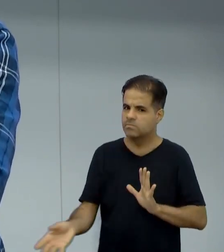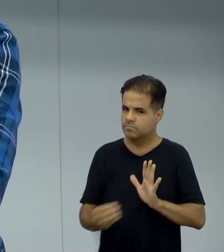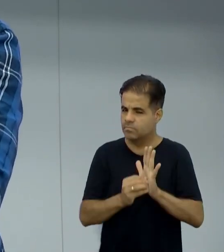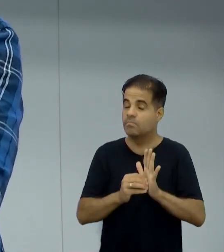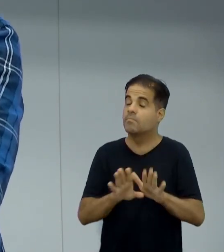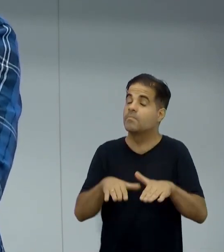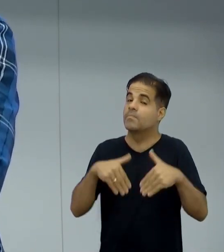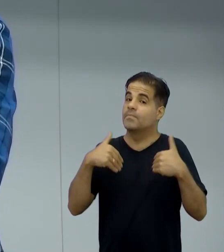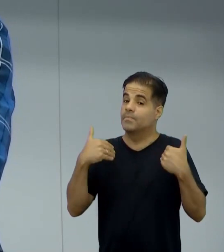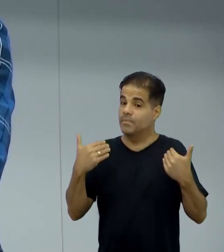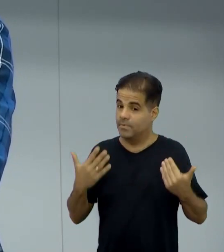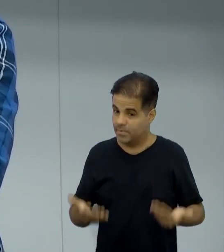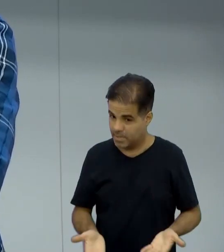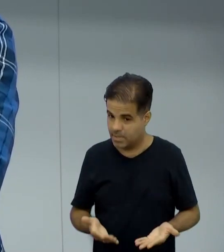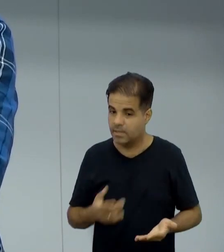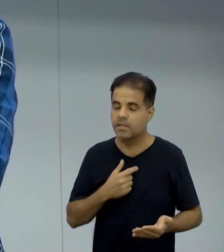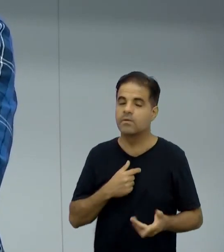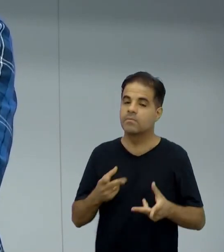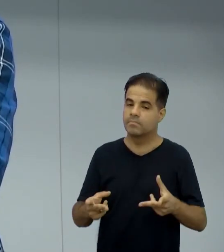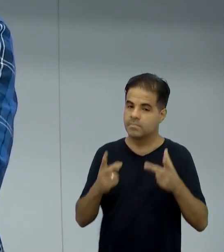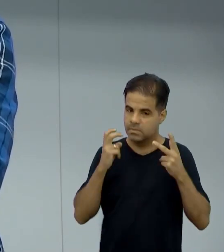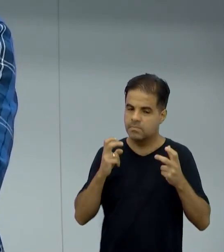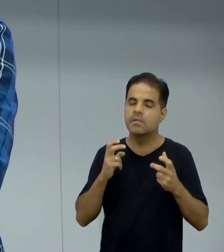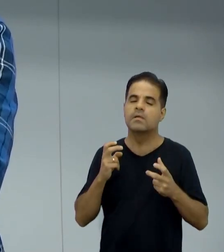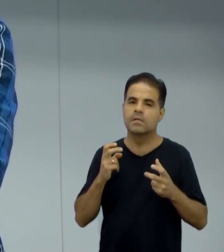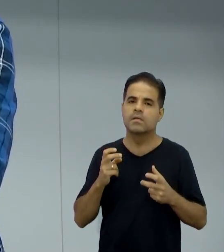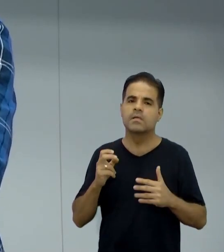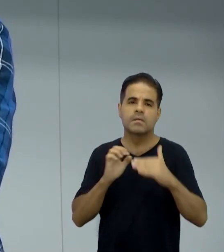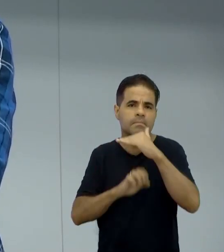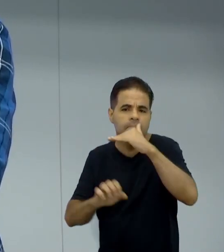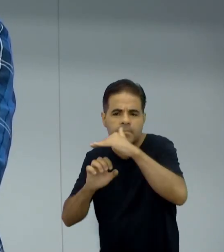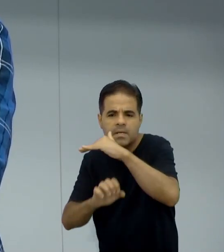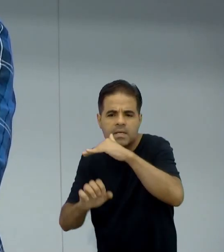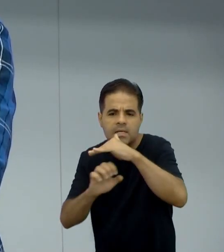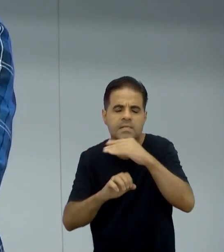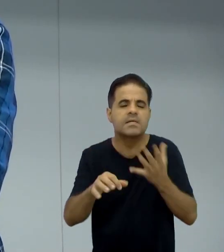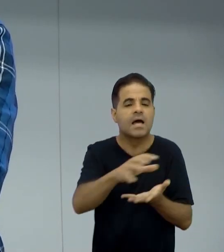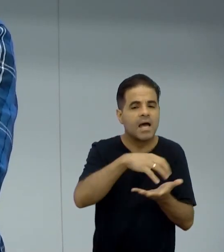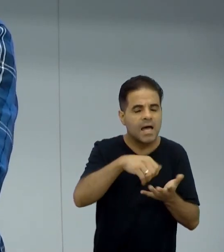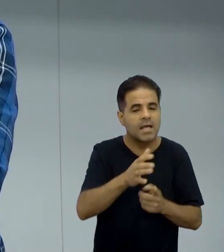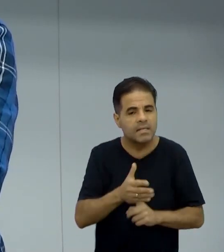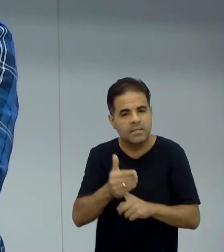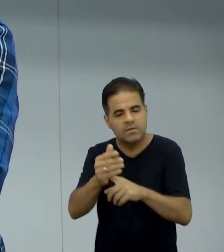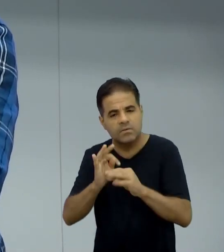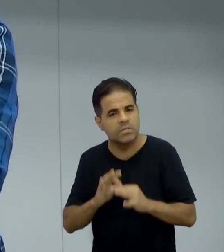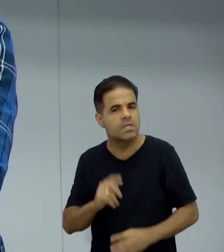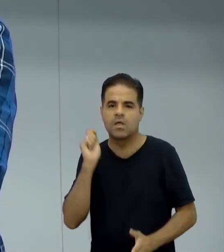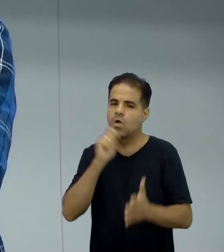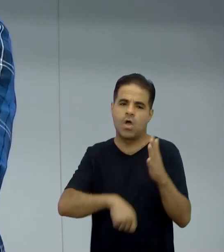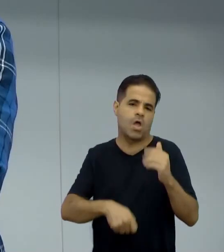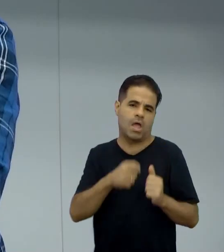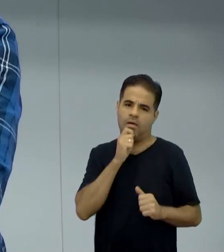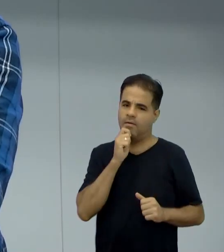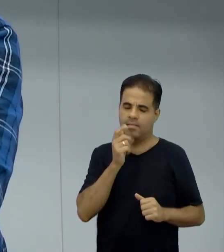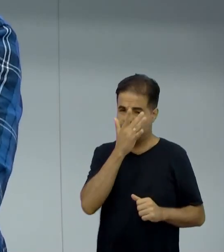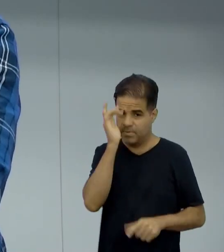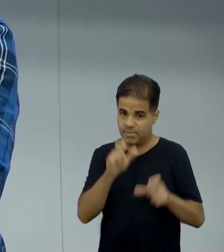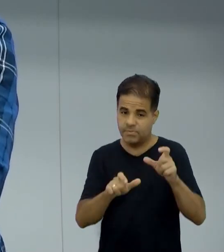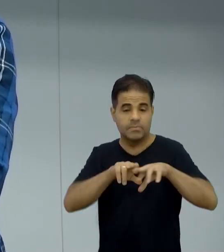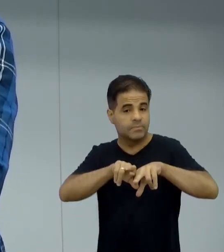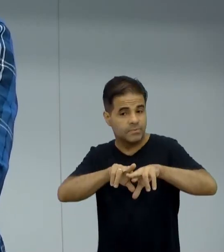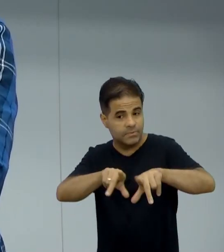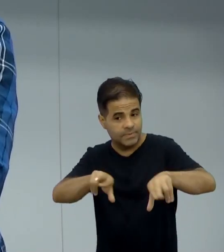porém ali, que eu percebi também que muitas empresas da área da tecnologia ainda não contratam pessoas com